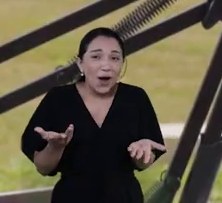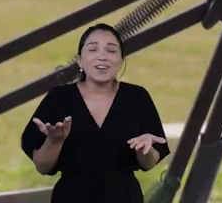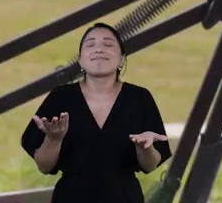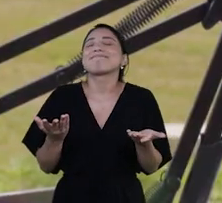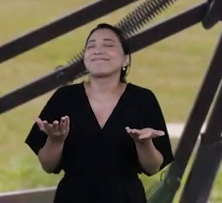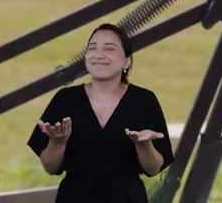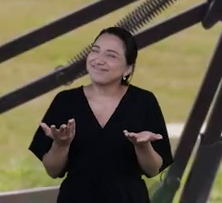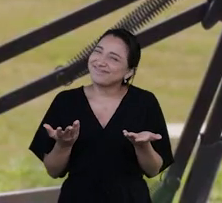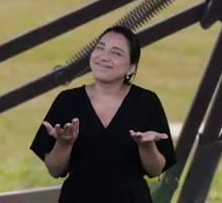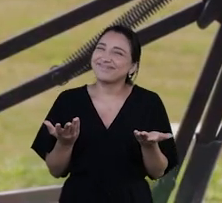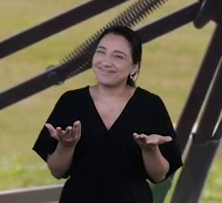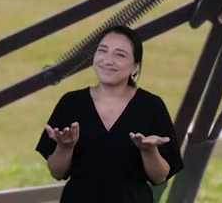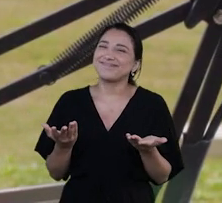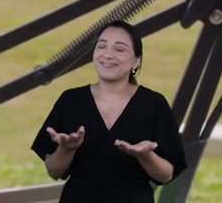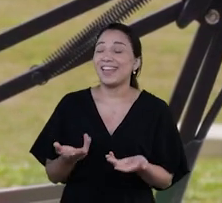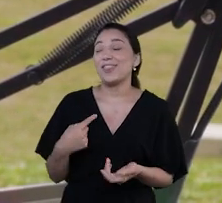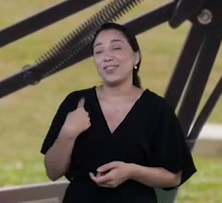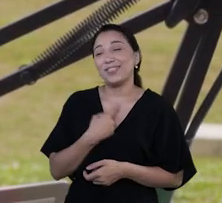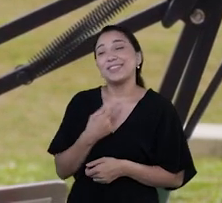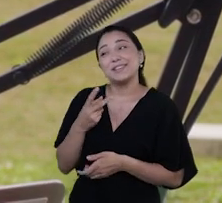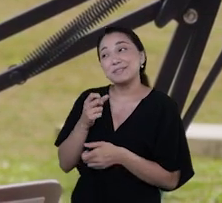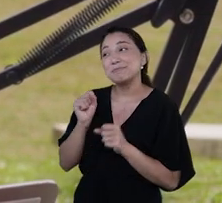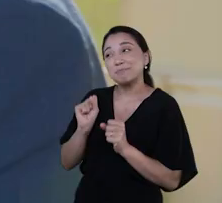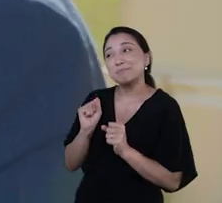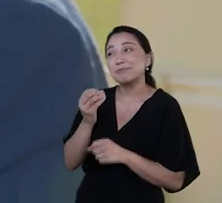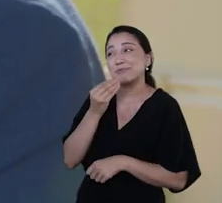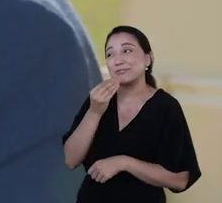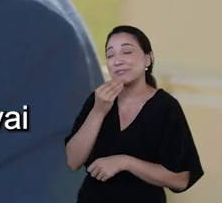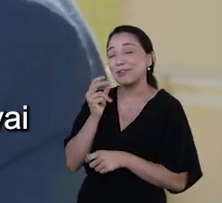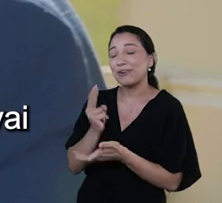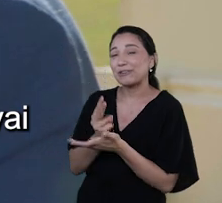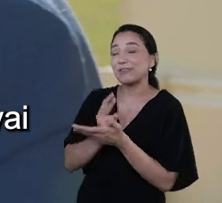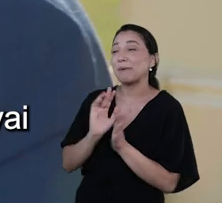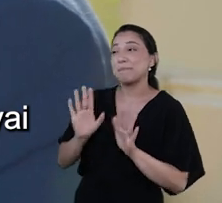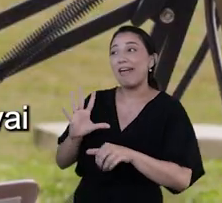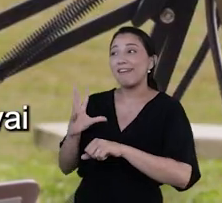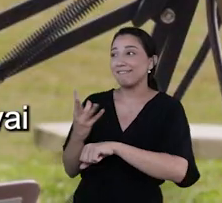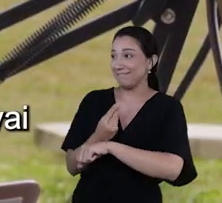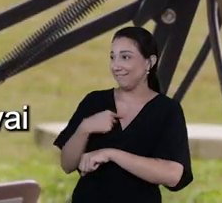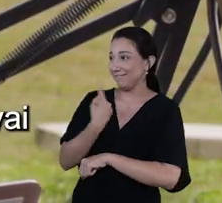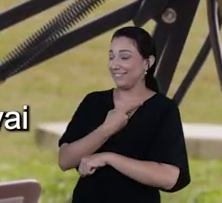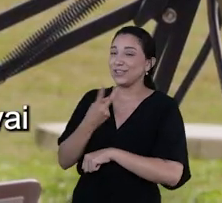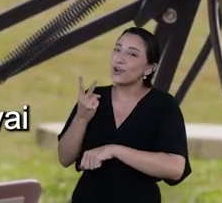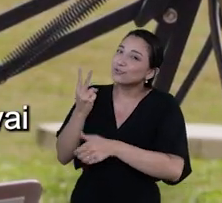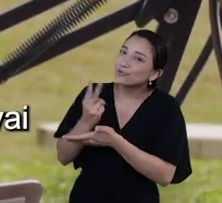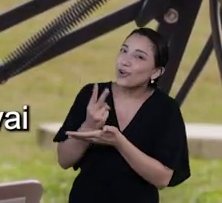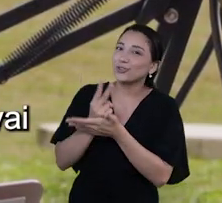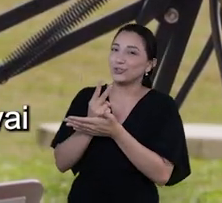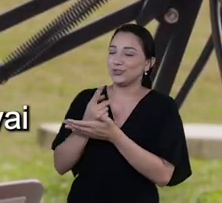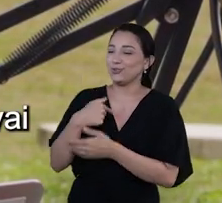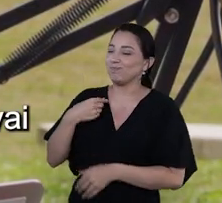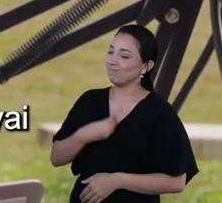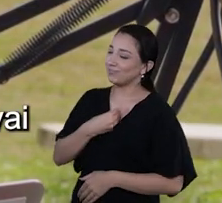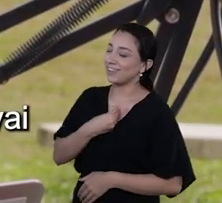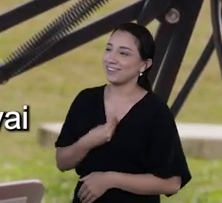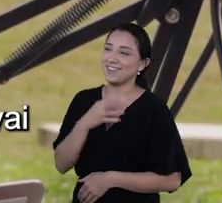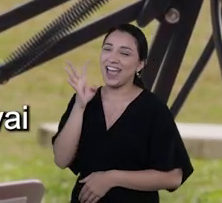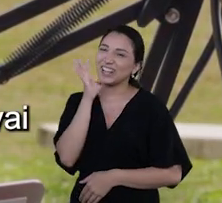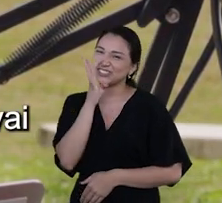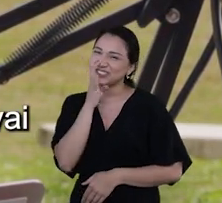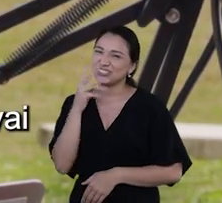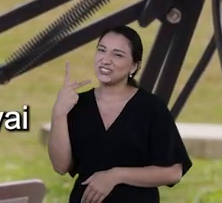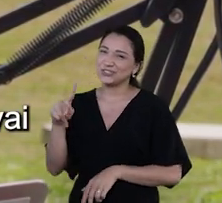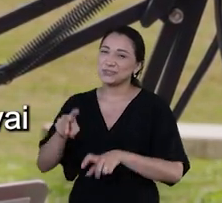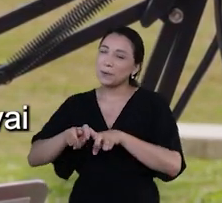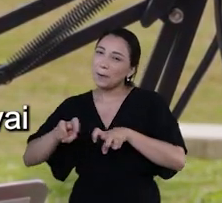pois é a gente poderia continuar né Mas a gente continua no evento estaremos lá para assistir a sua mesa em breve a gente vai saber mais sobre o que